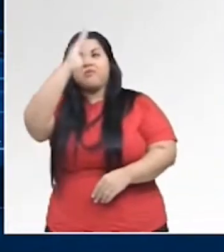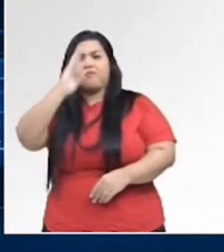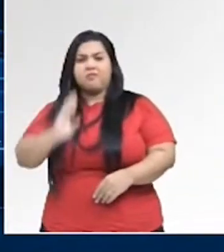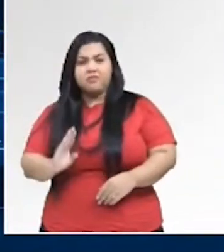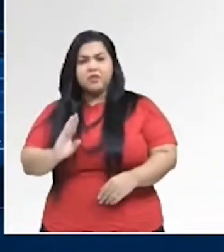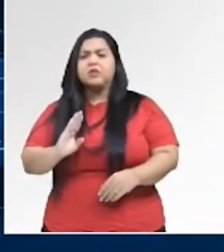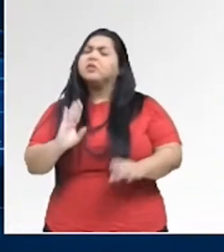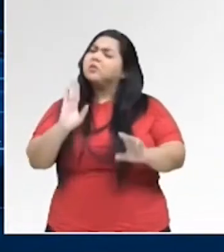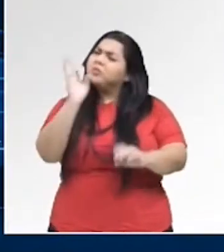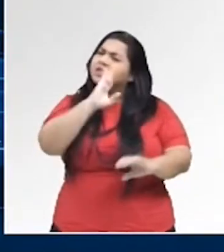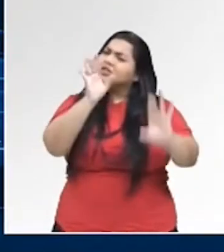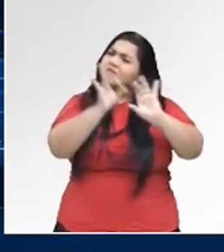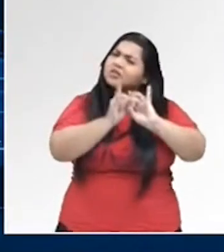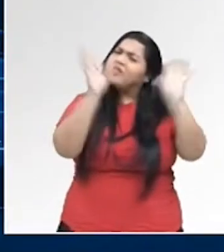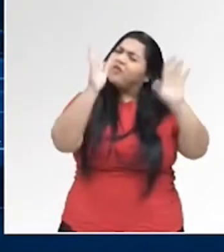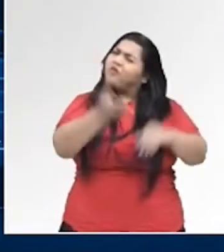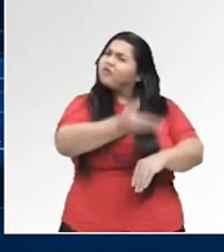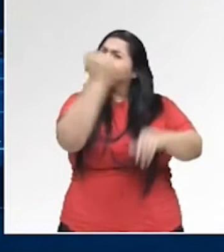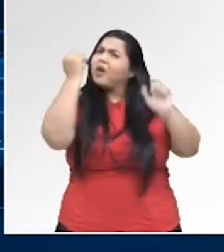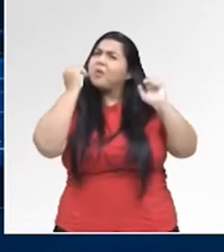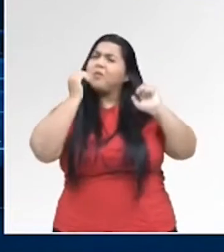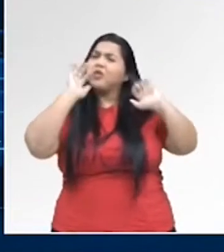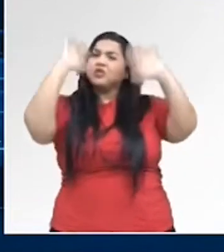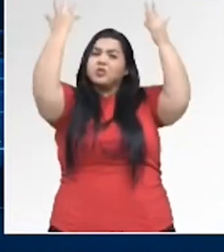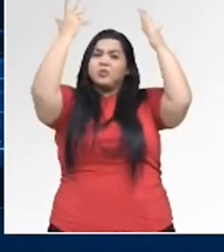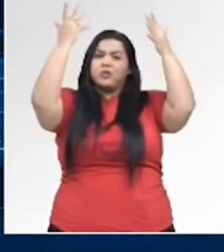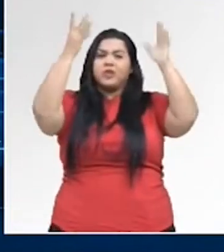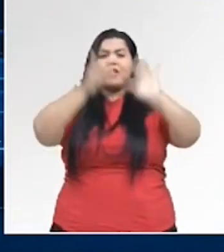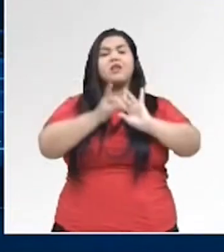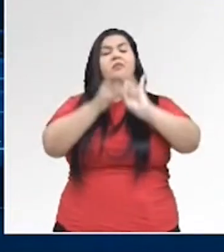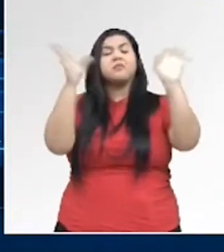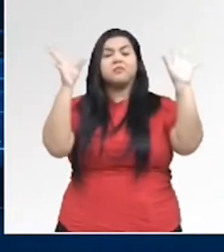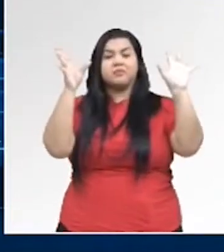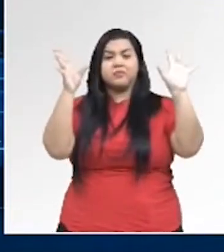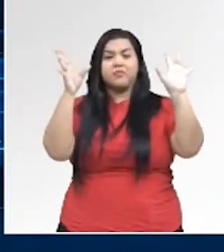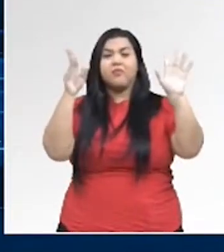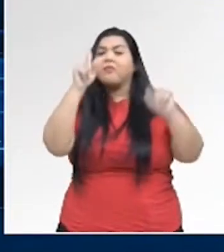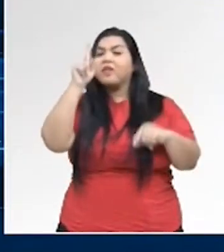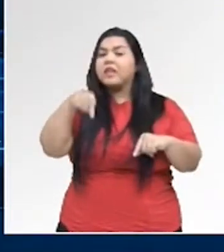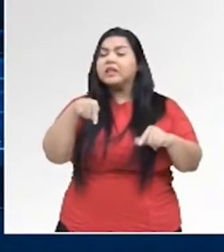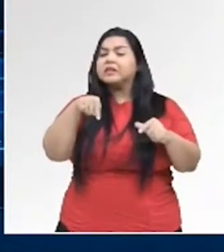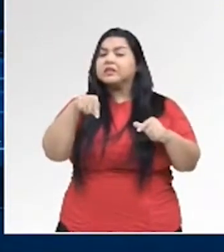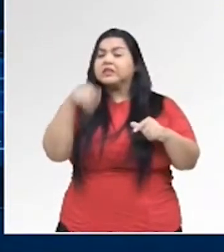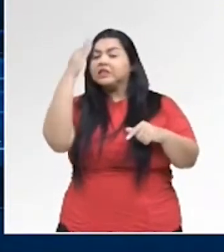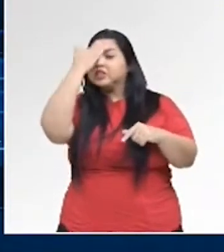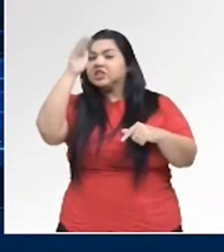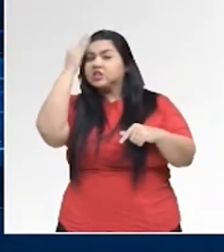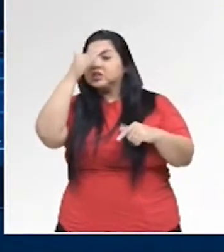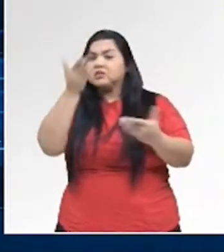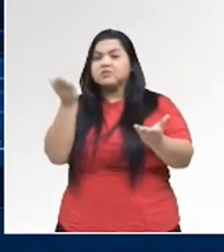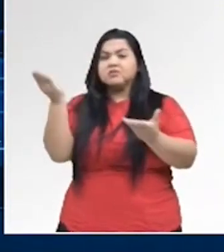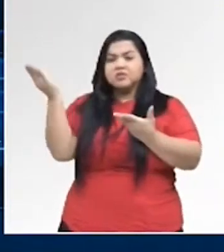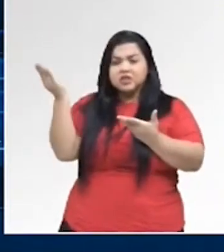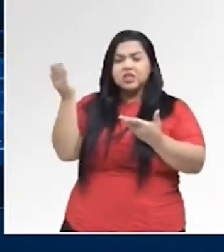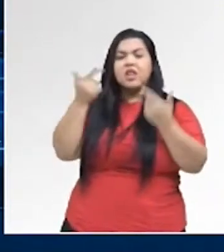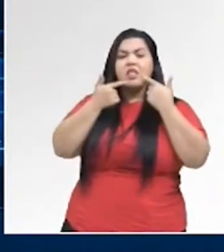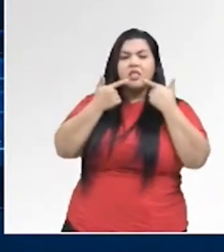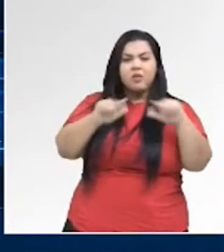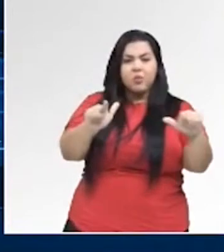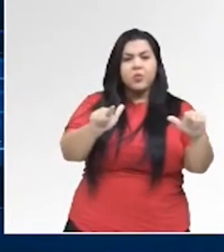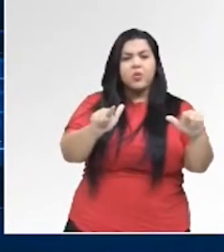liberto. Né? Vamos comemorar esta liberdade. Então, esta interpretação aí é uma